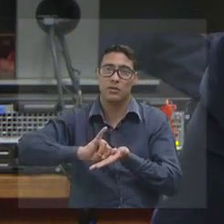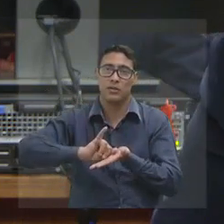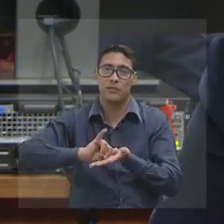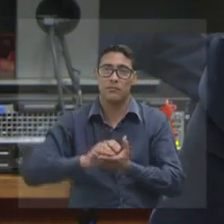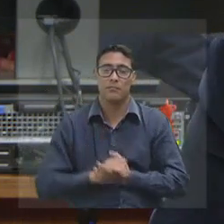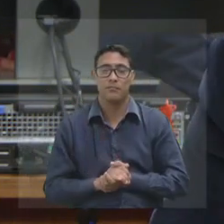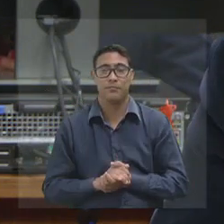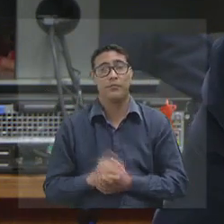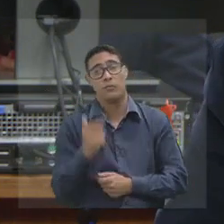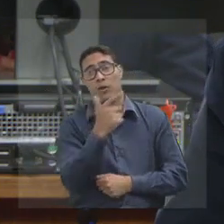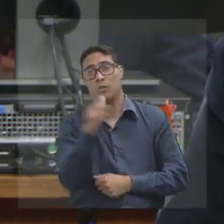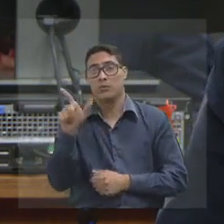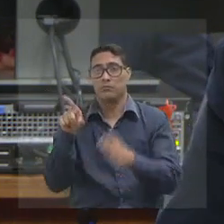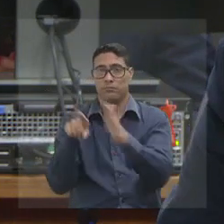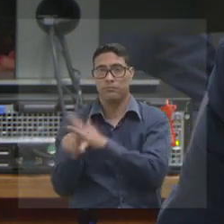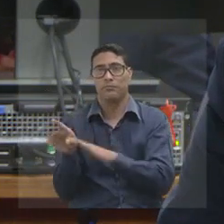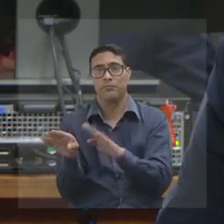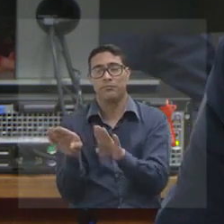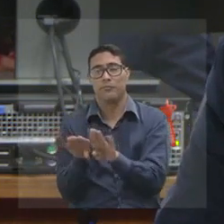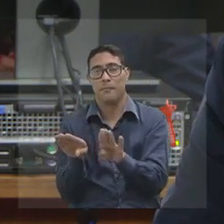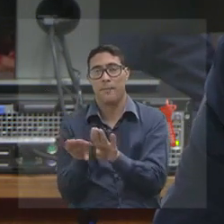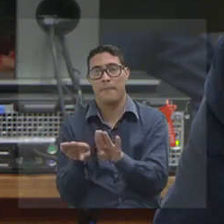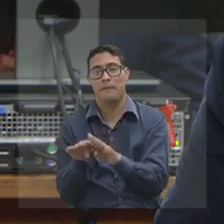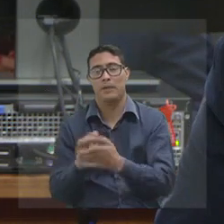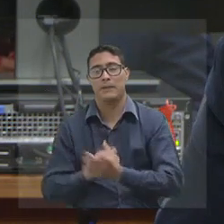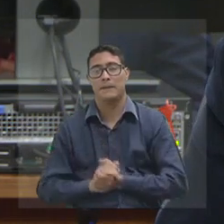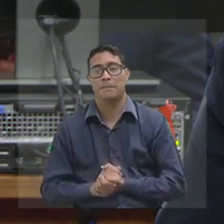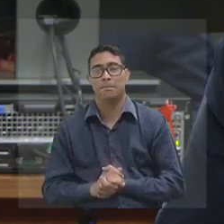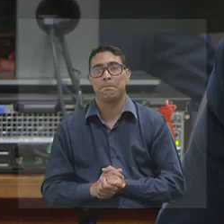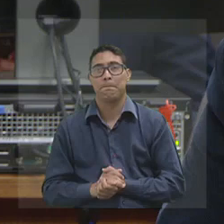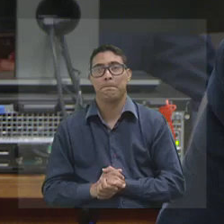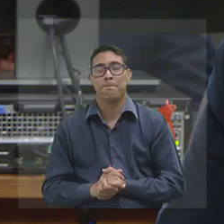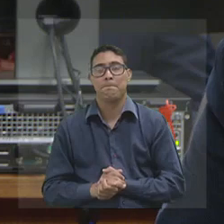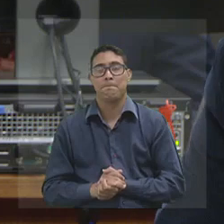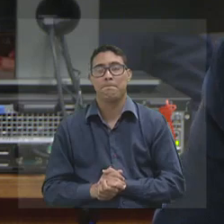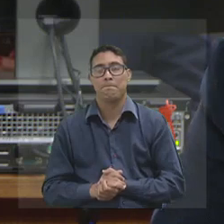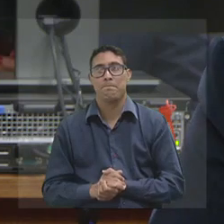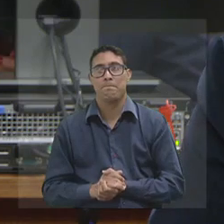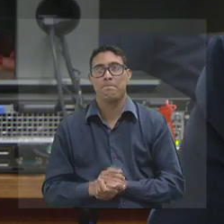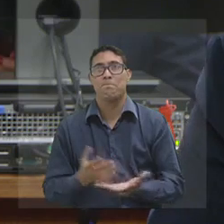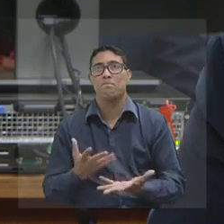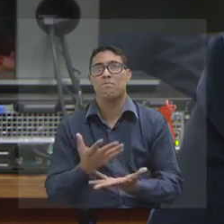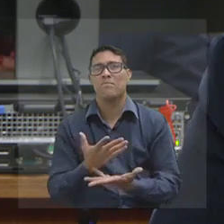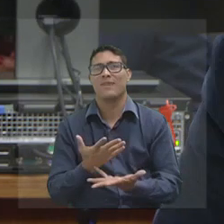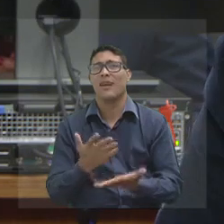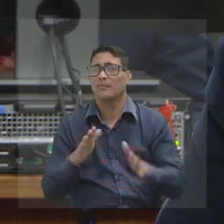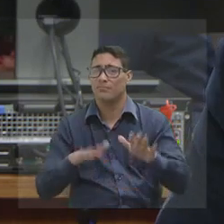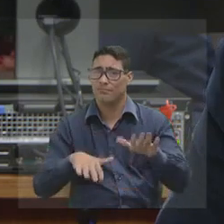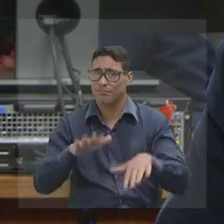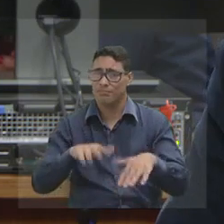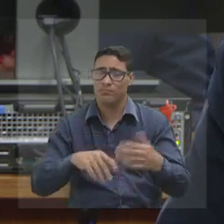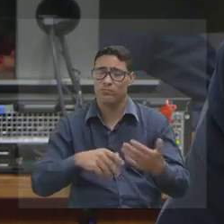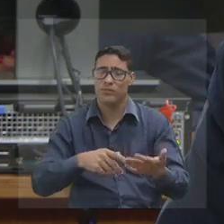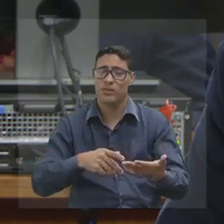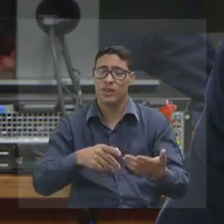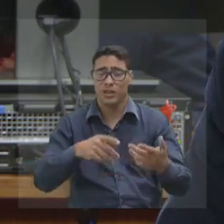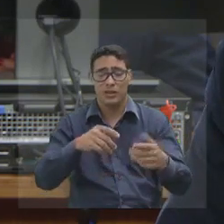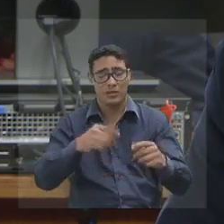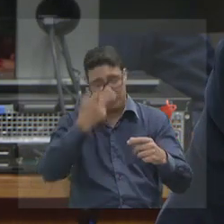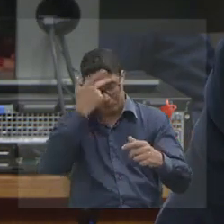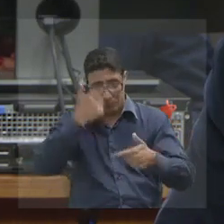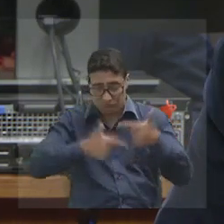pergunta também secretária é muito é cobrado né dos Produtores Rurais